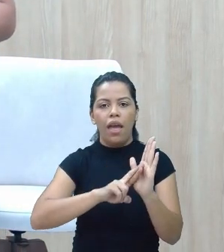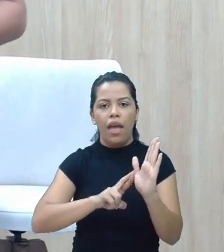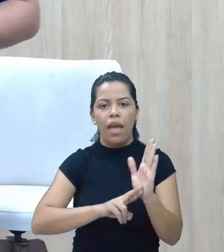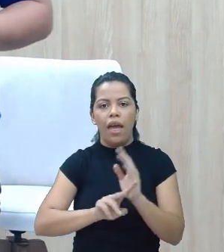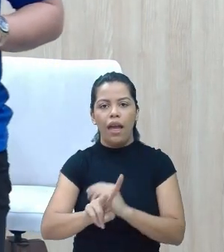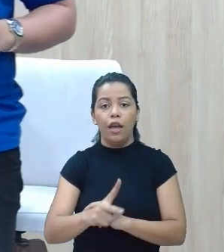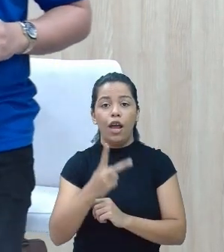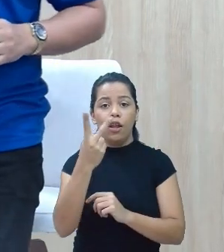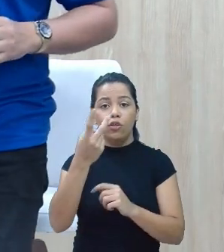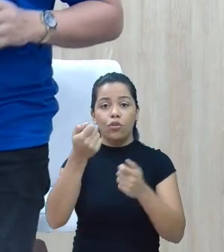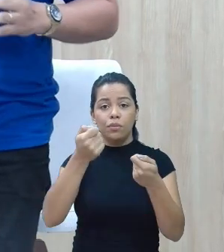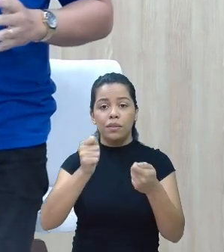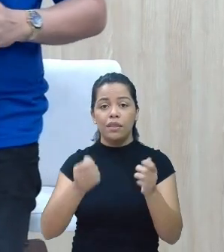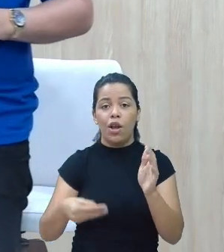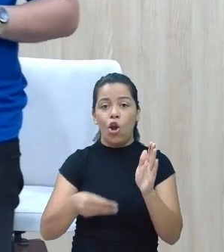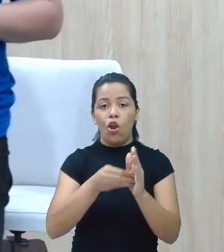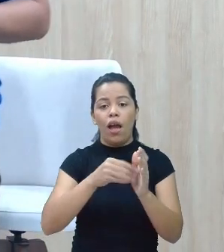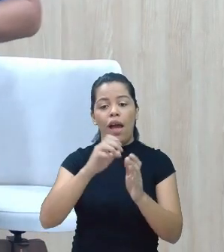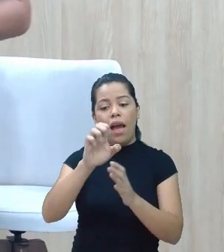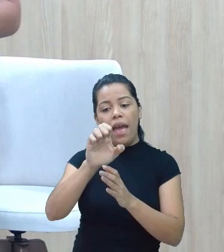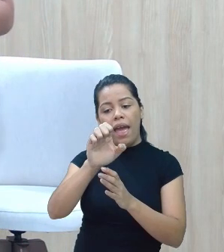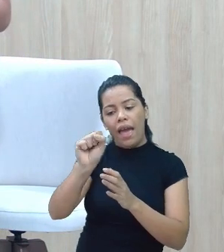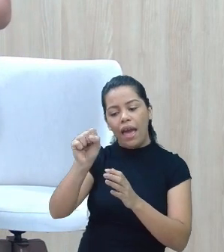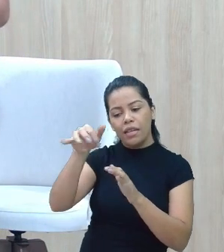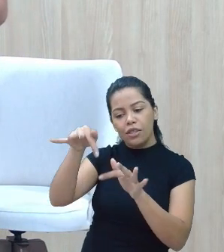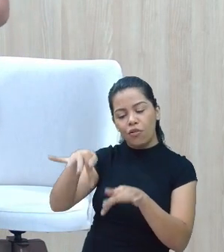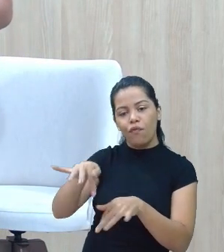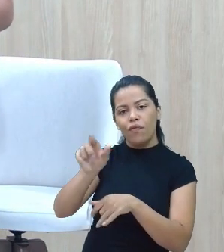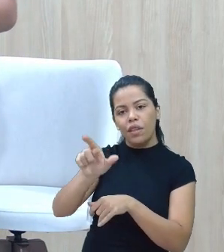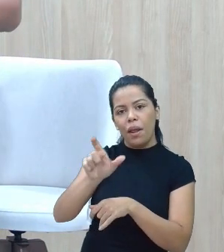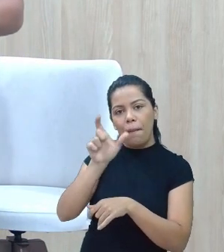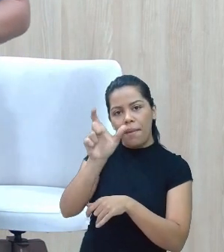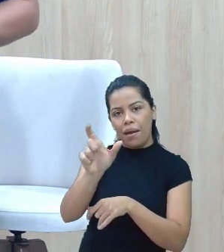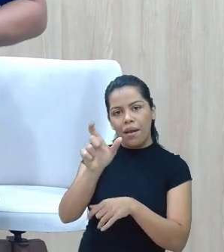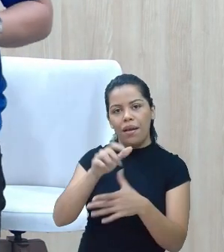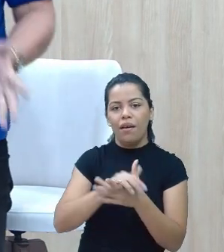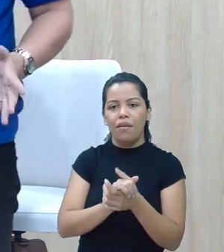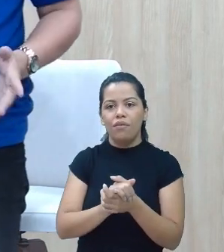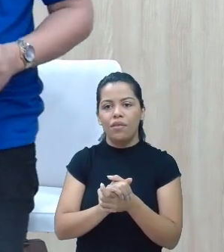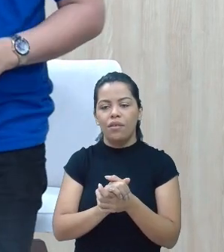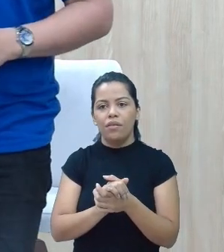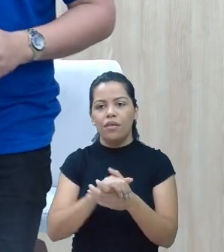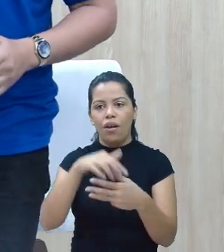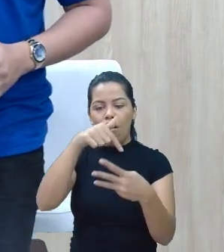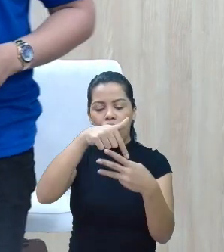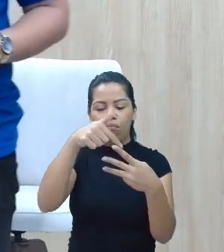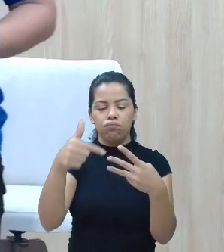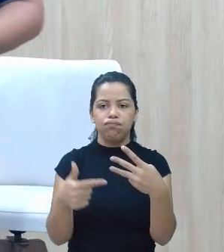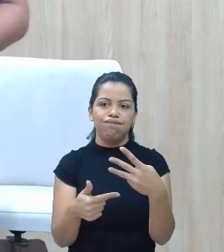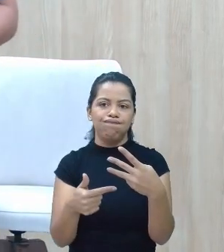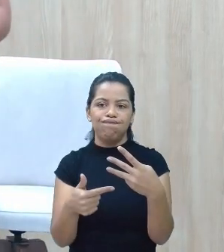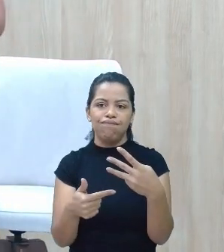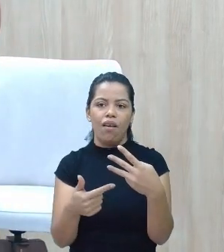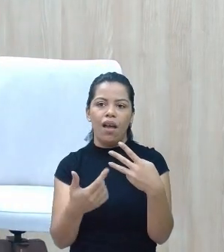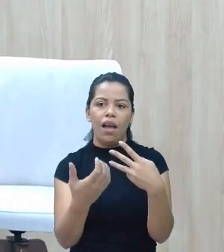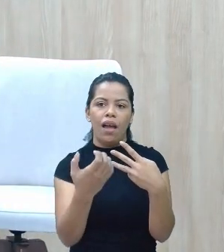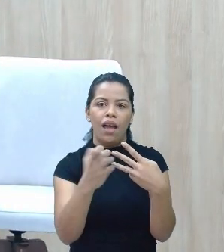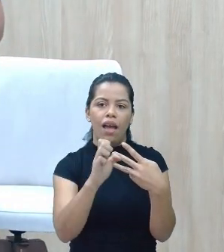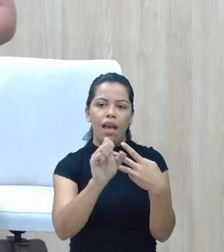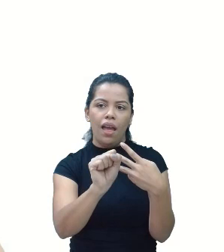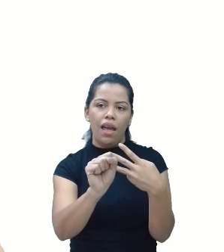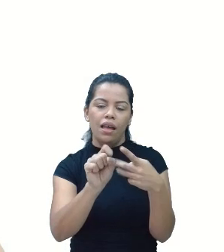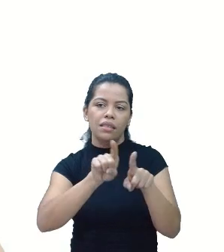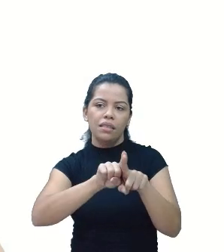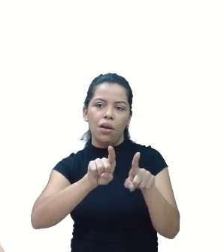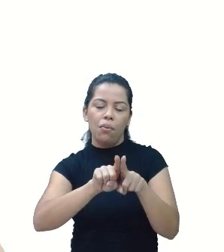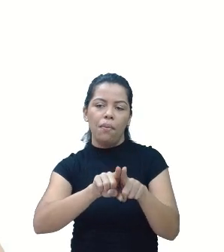nas palavras. Quais são as palavras que nós precisamos colocar, além do S, colocar também o ES? As palavras